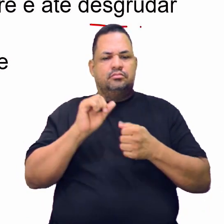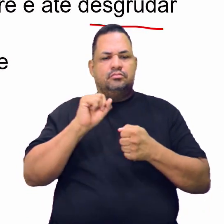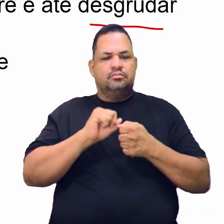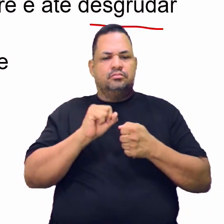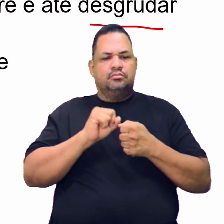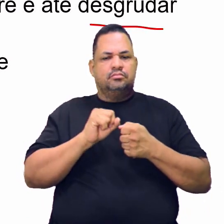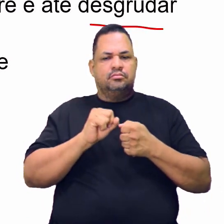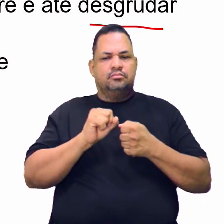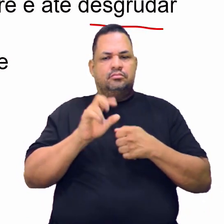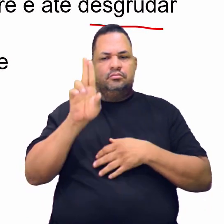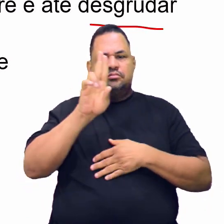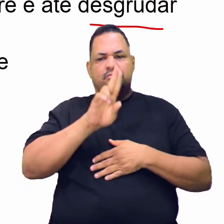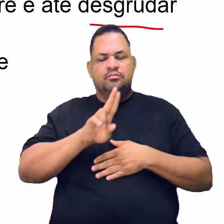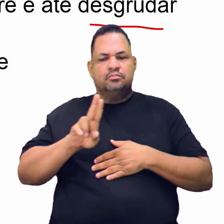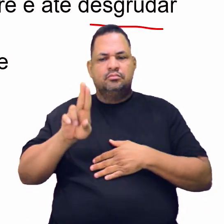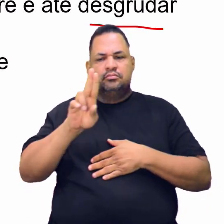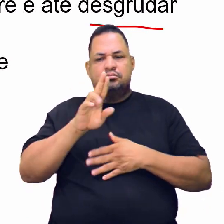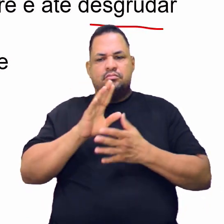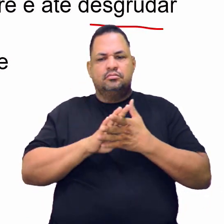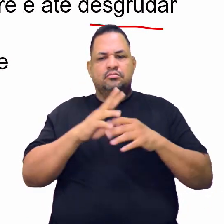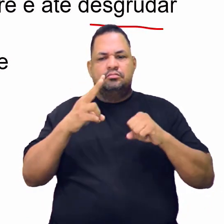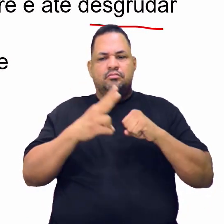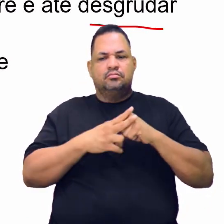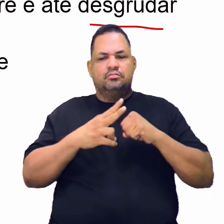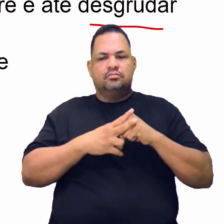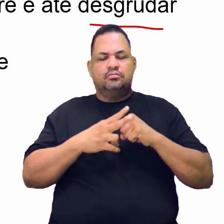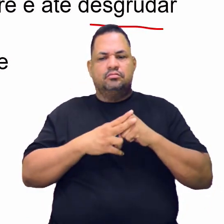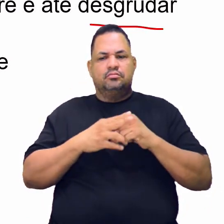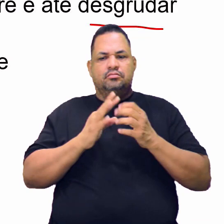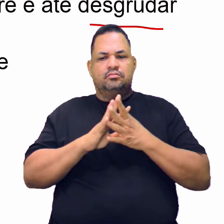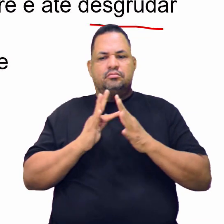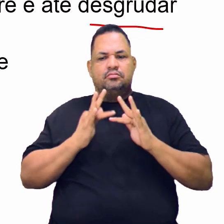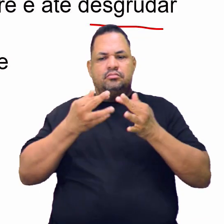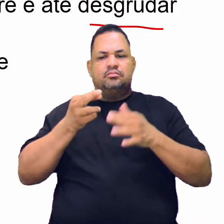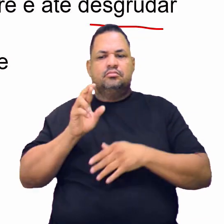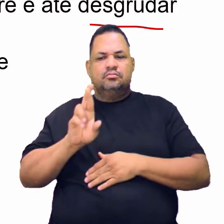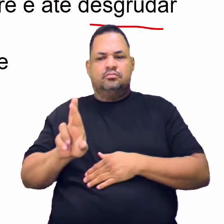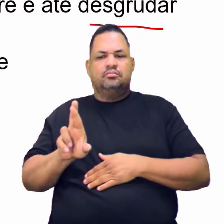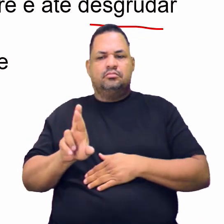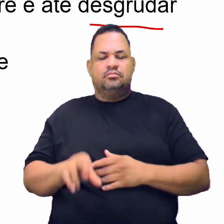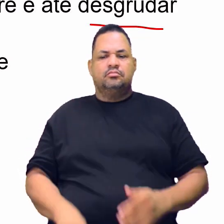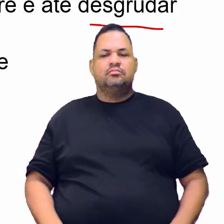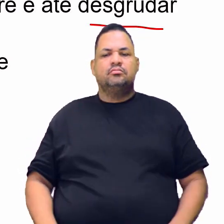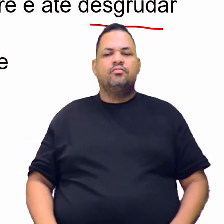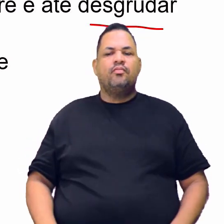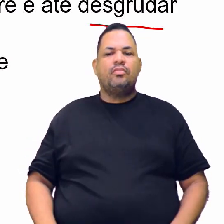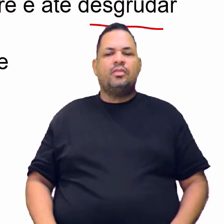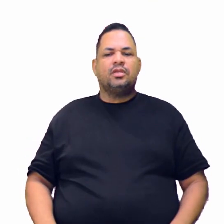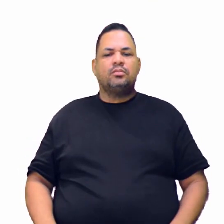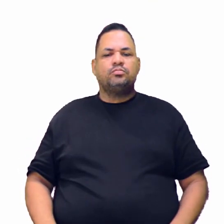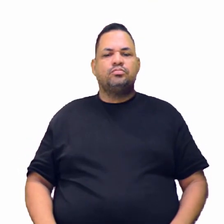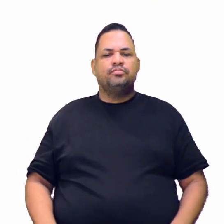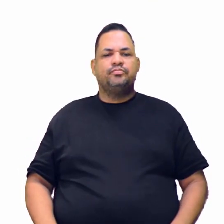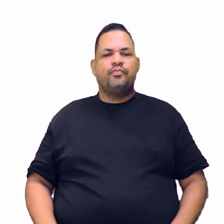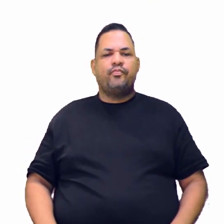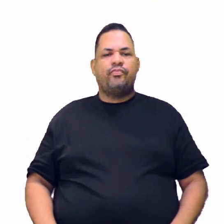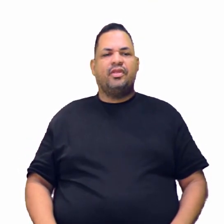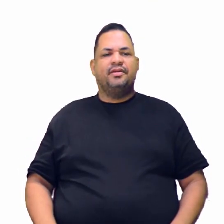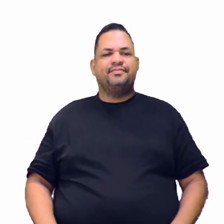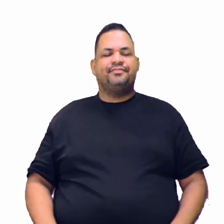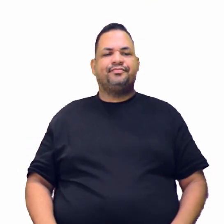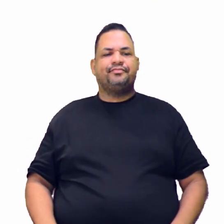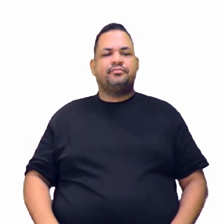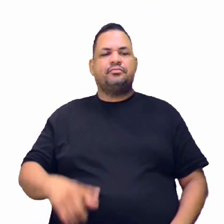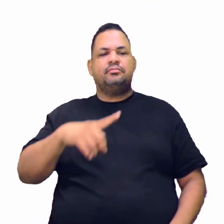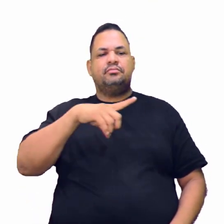né? Uso do infinitivo também, beleza? Então, aqui